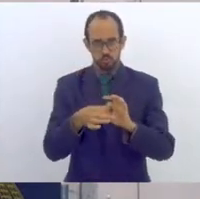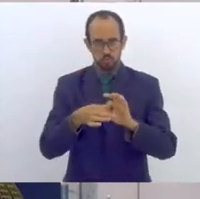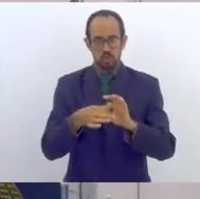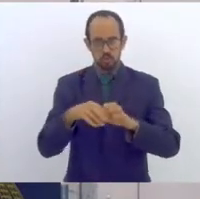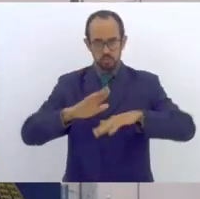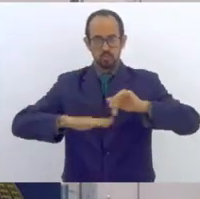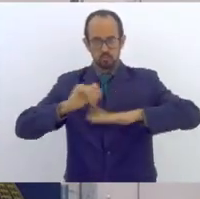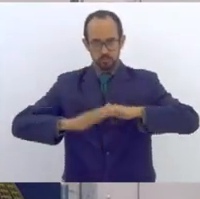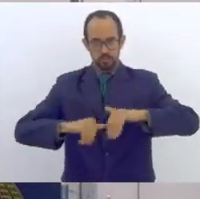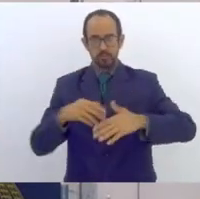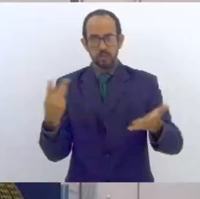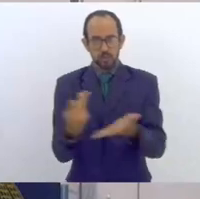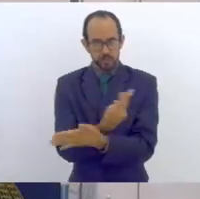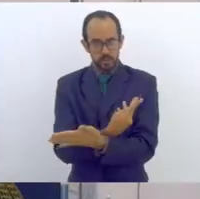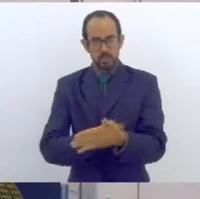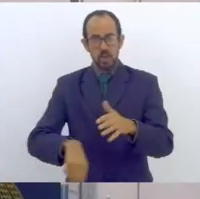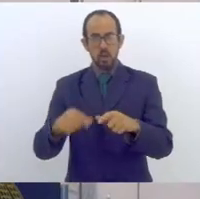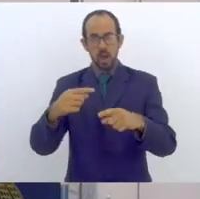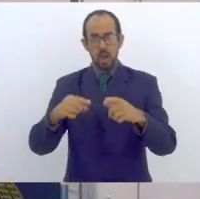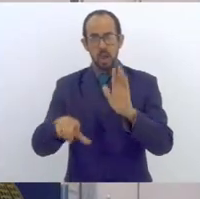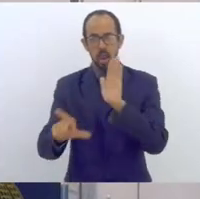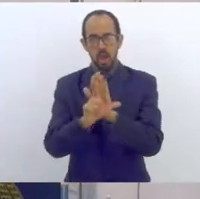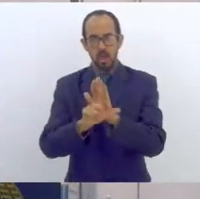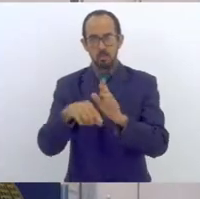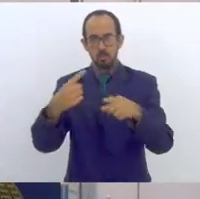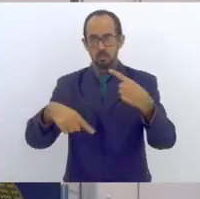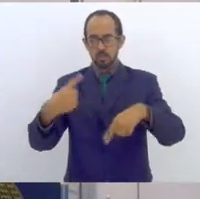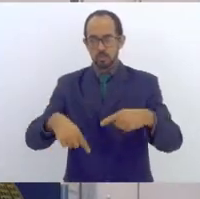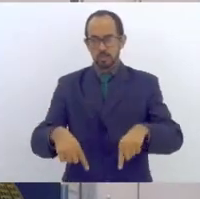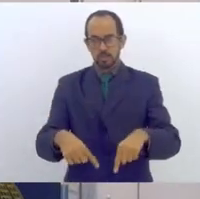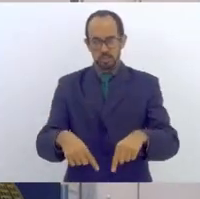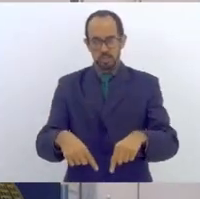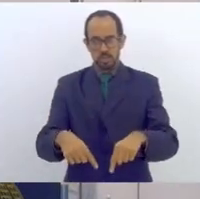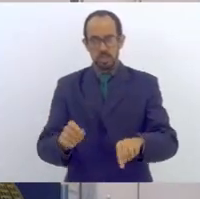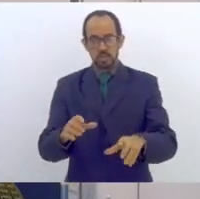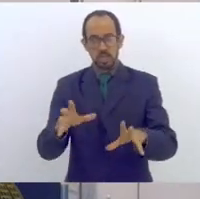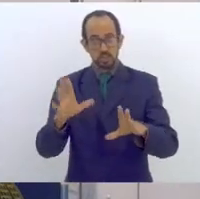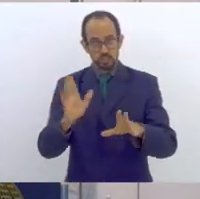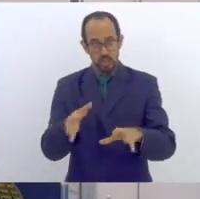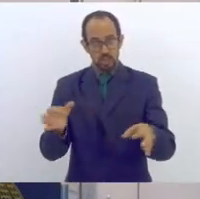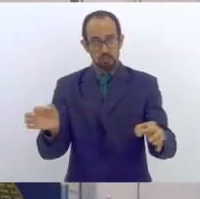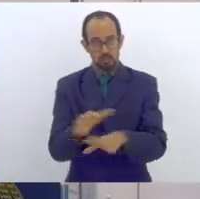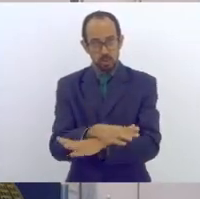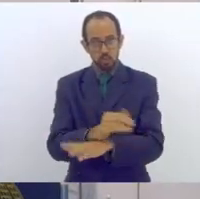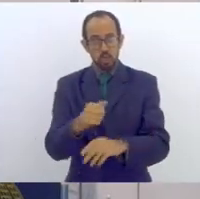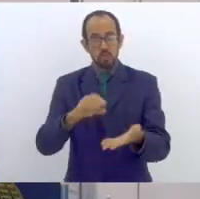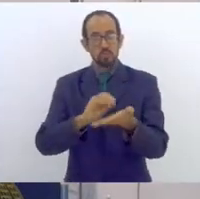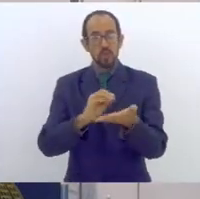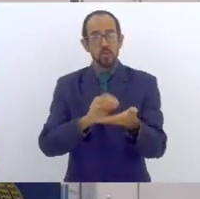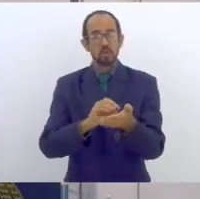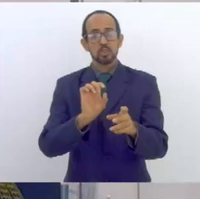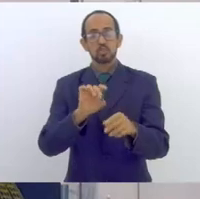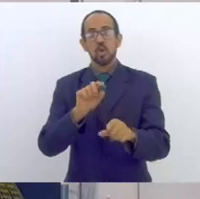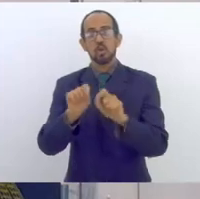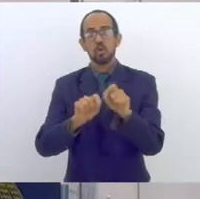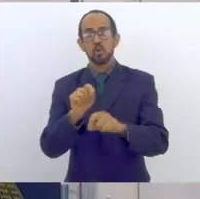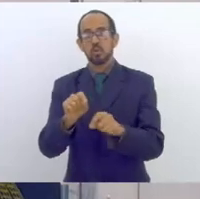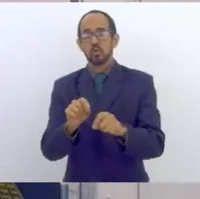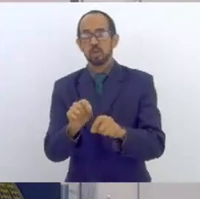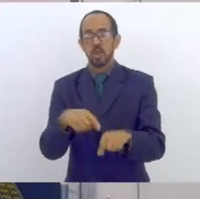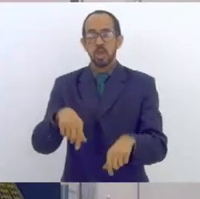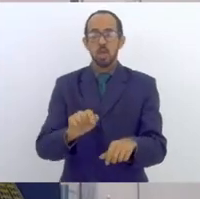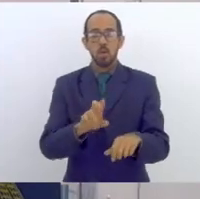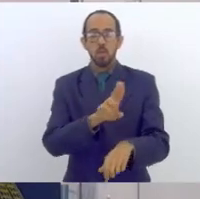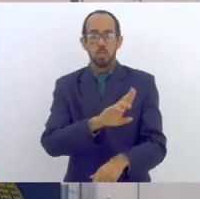política na lei orgânica essa junção já foi aprovada falta definirmos A nomenclatura que como deputado